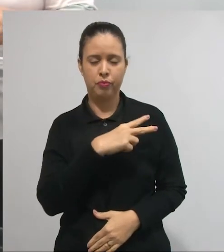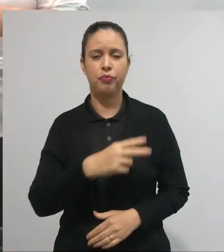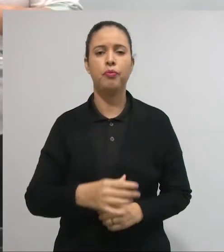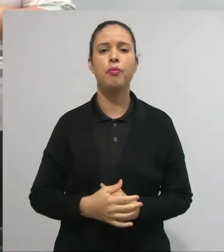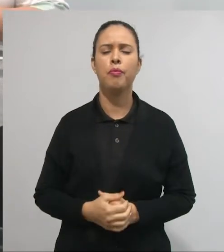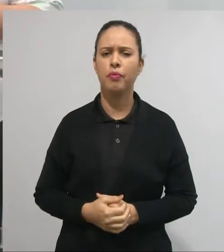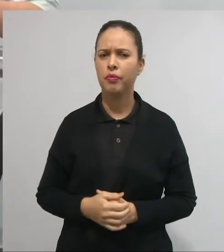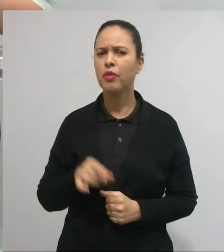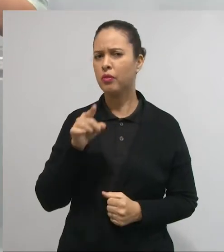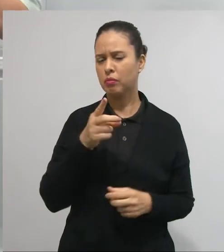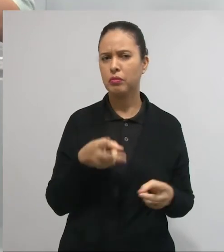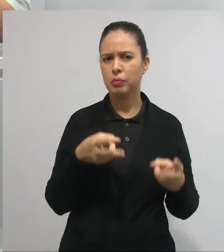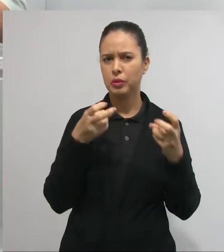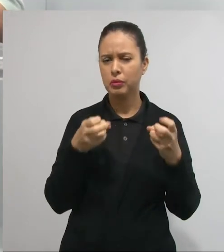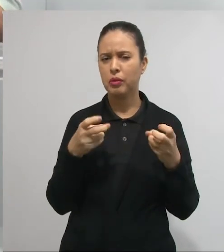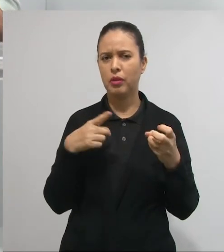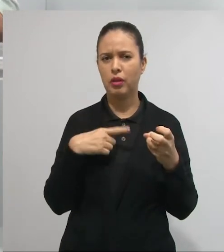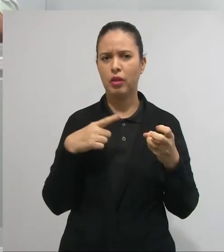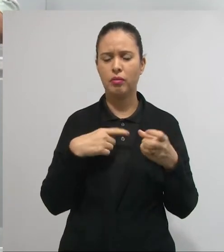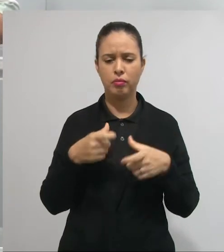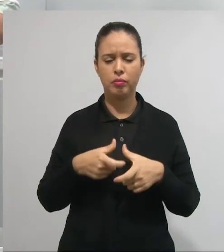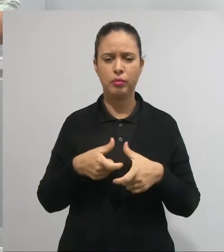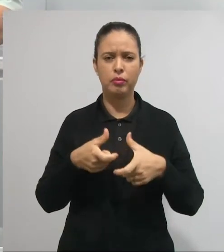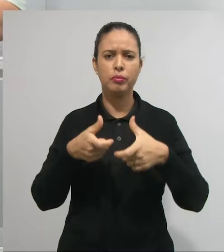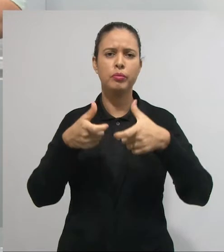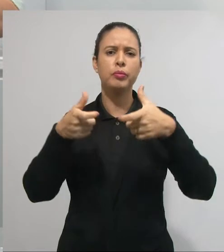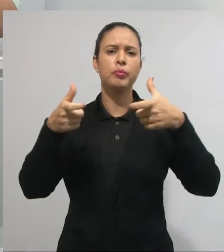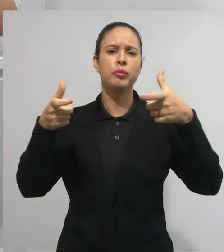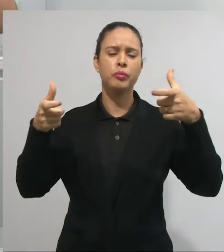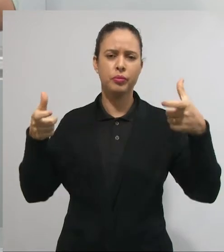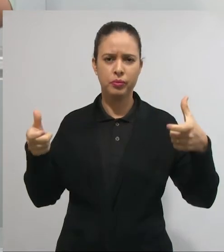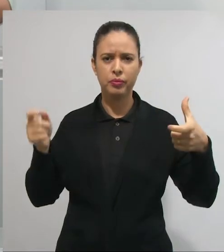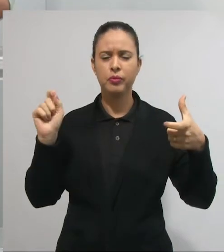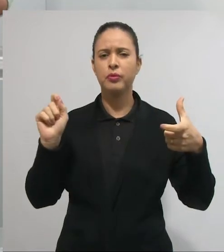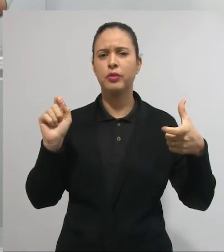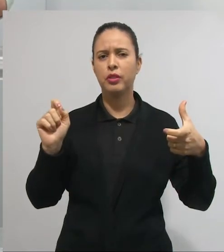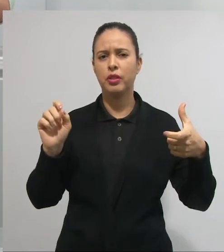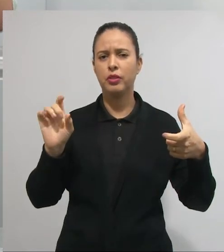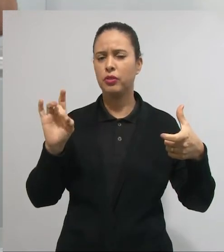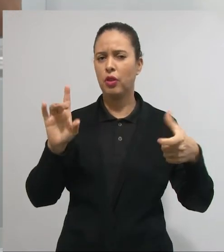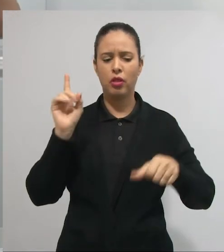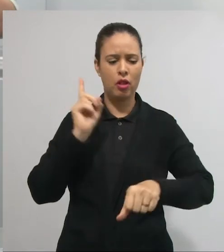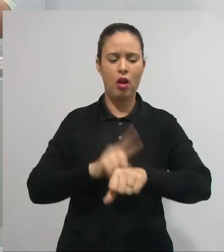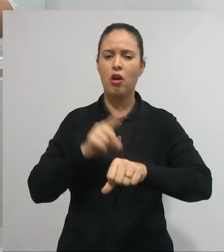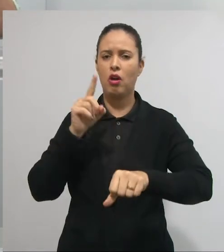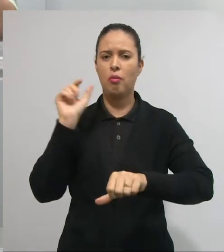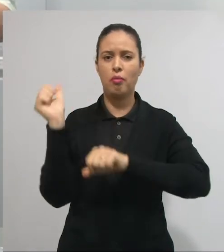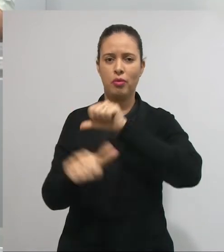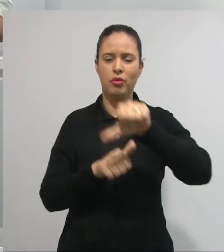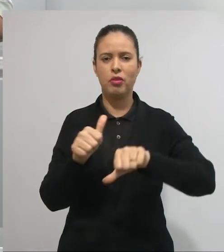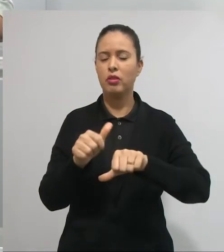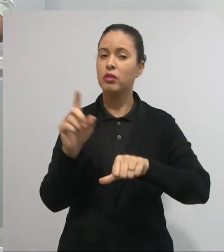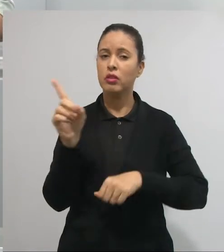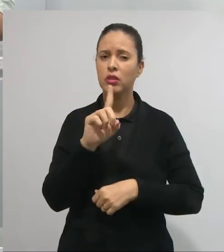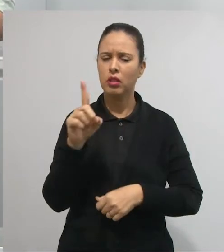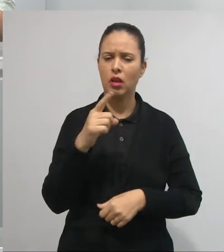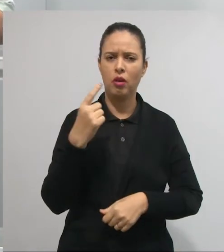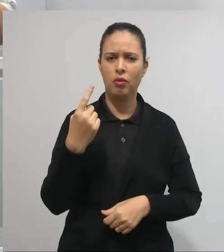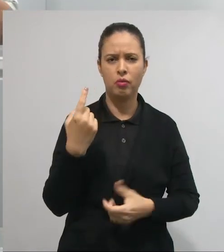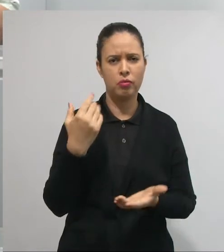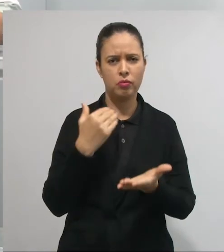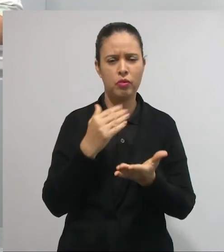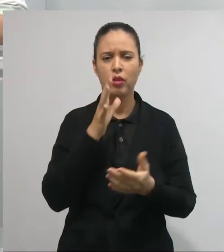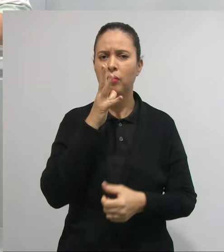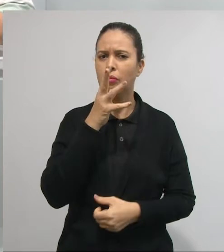Então percebe, houve todo um crescimento, não foi assim de uma hora para outra que as coisas começaram a